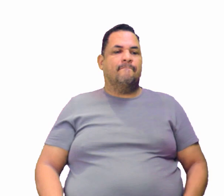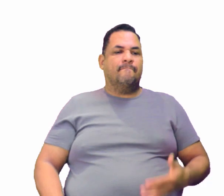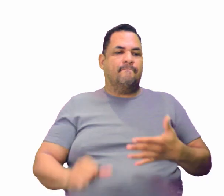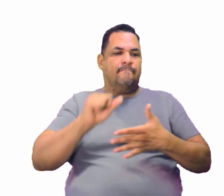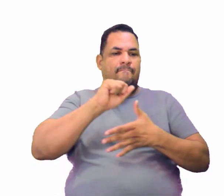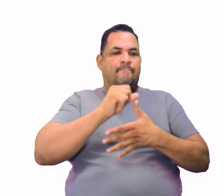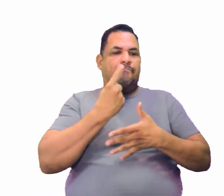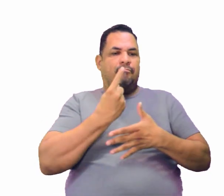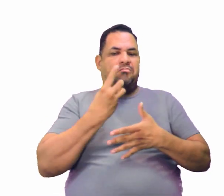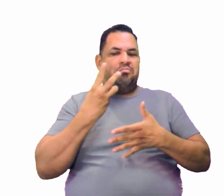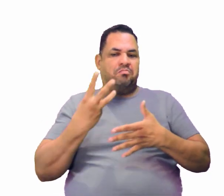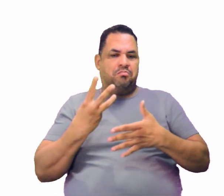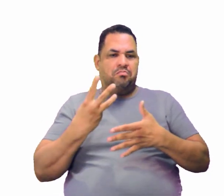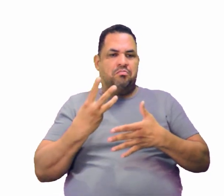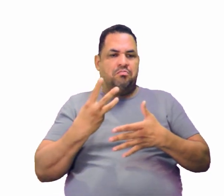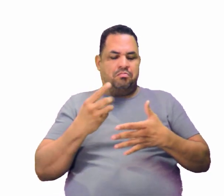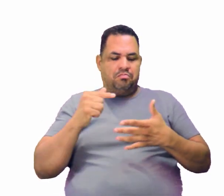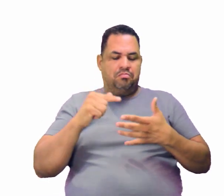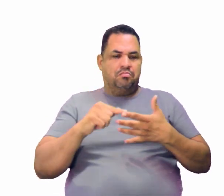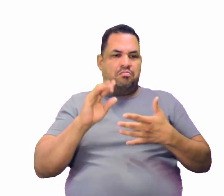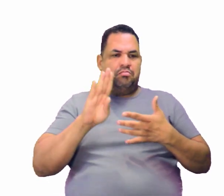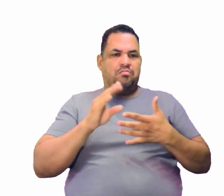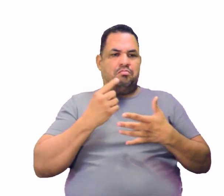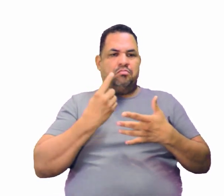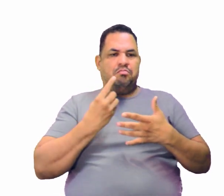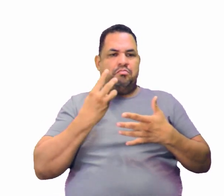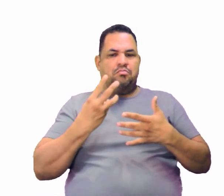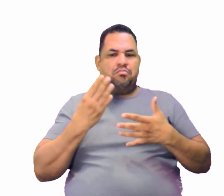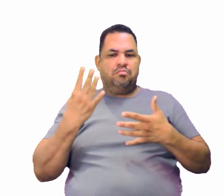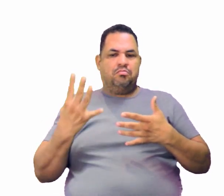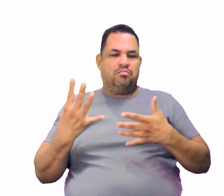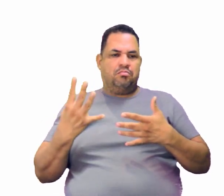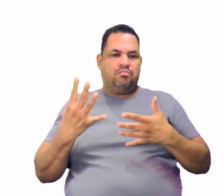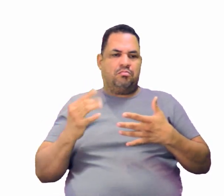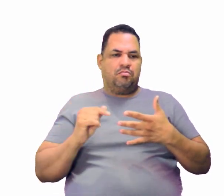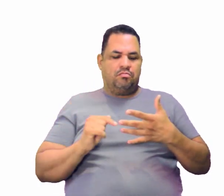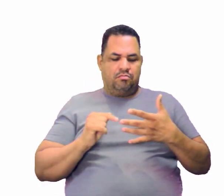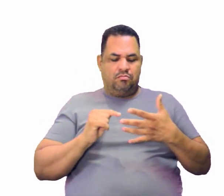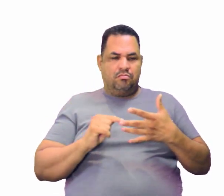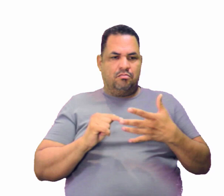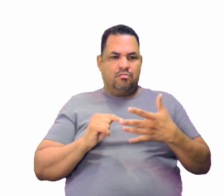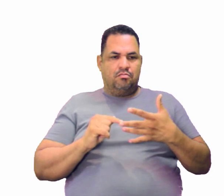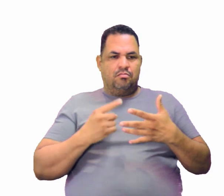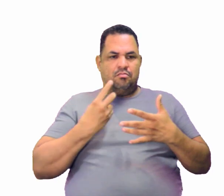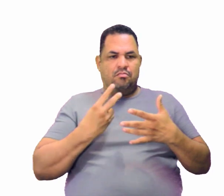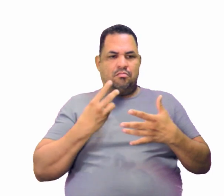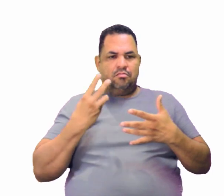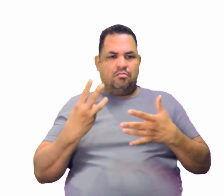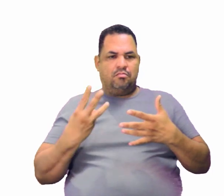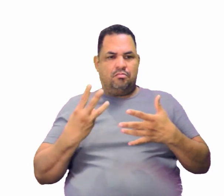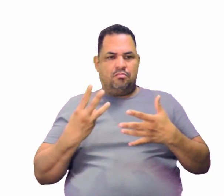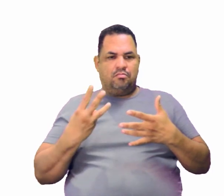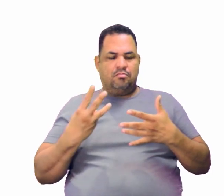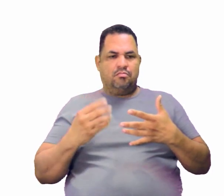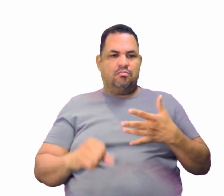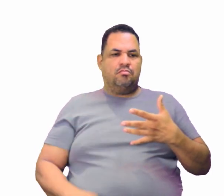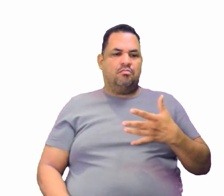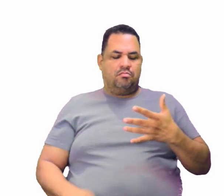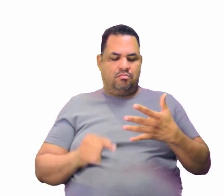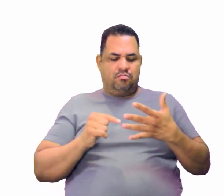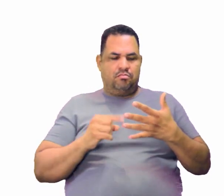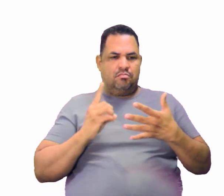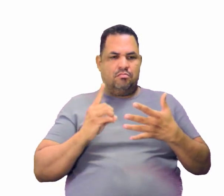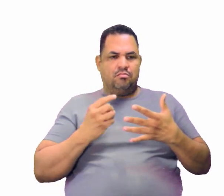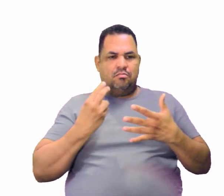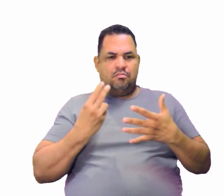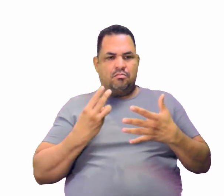1 e 3, na B 1, 3 e 4, na C 1, 2 e 3, na